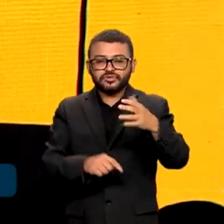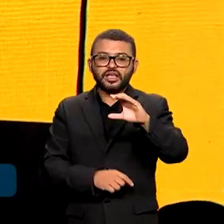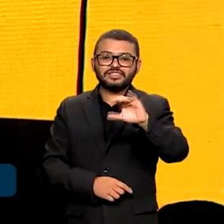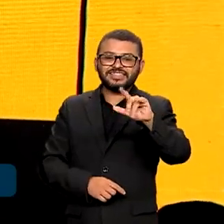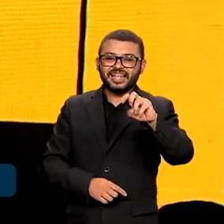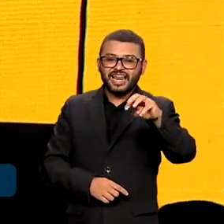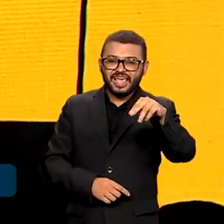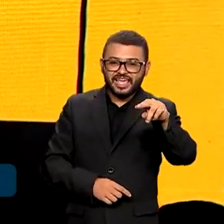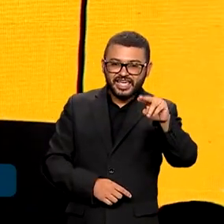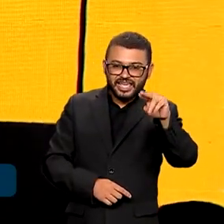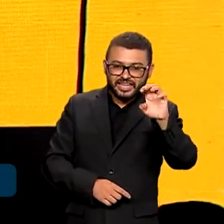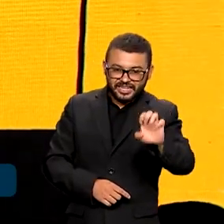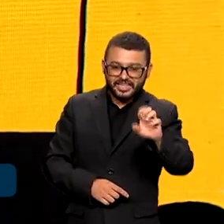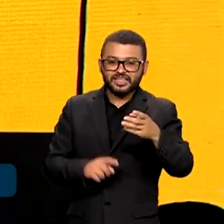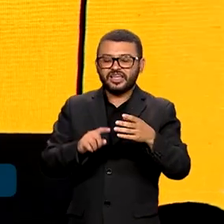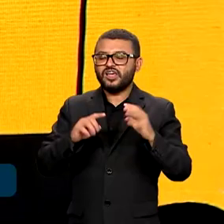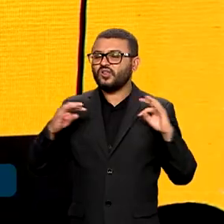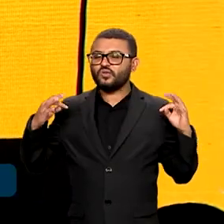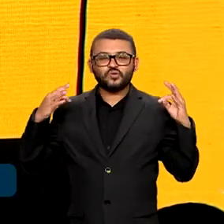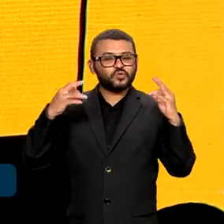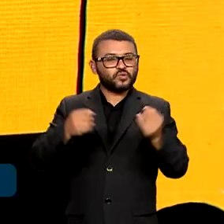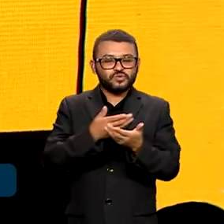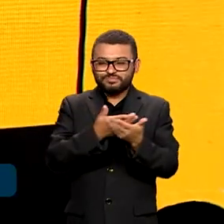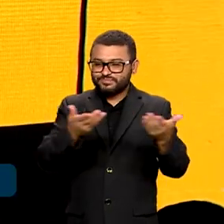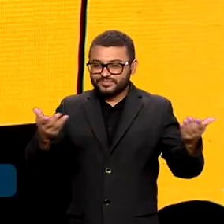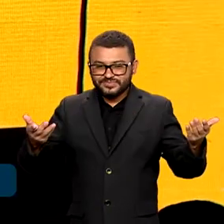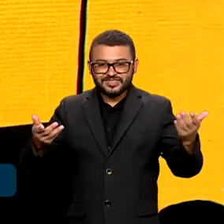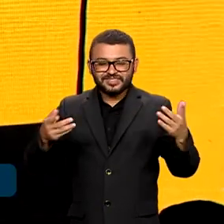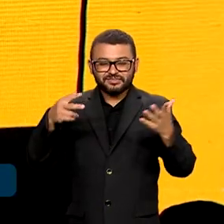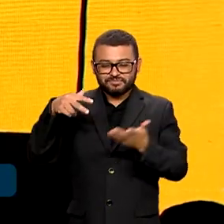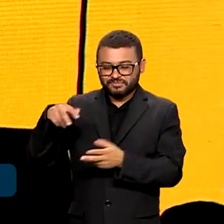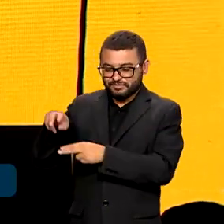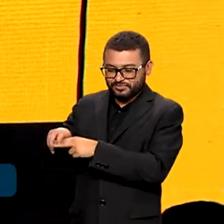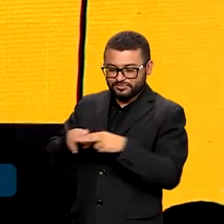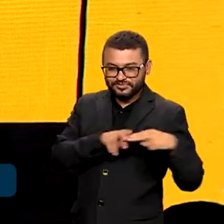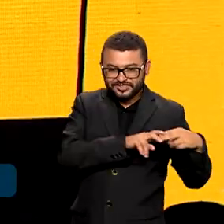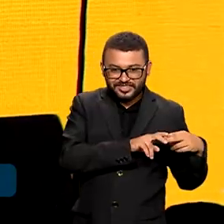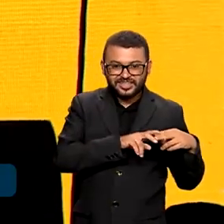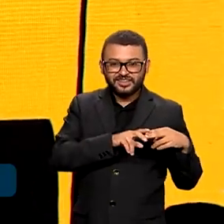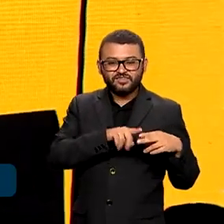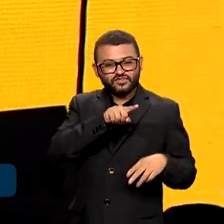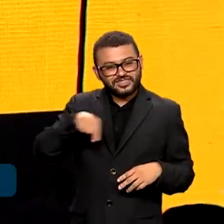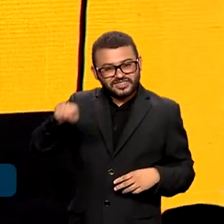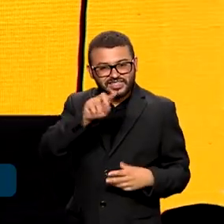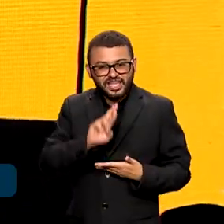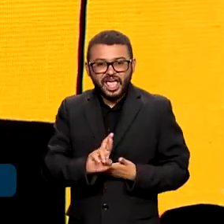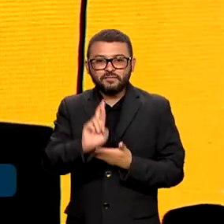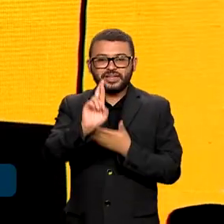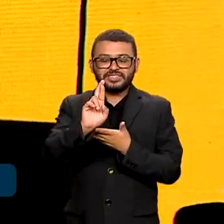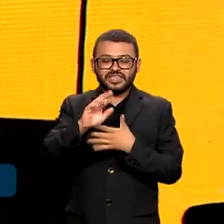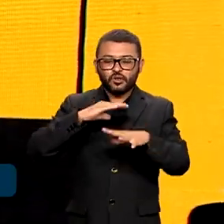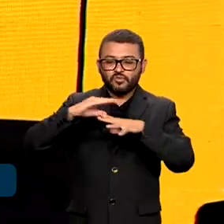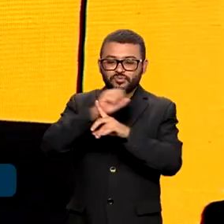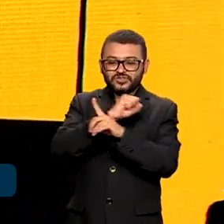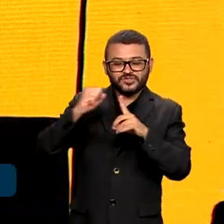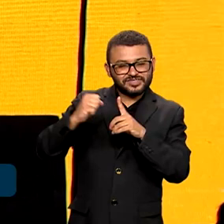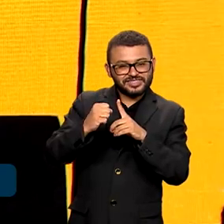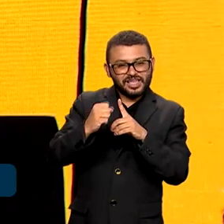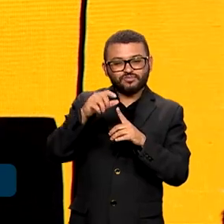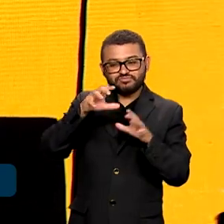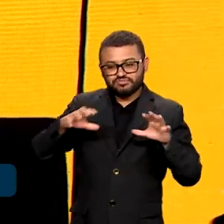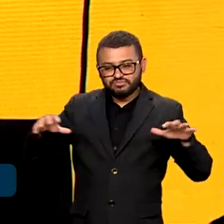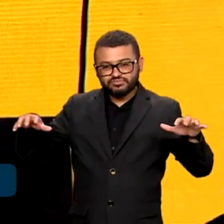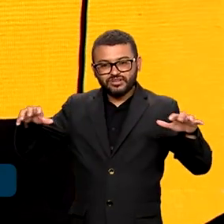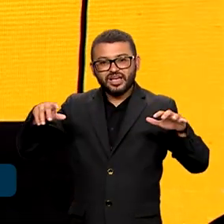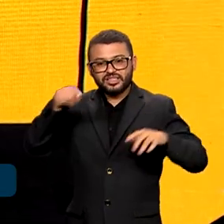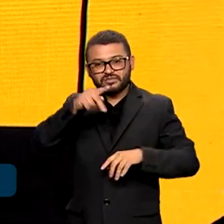Silene, todos que aqui estão em cima representam o conjunto dos movimentos sociais do